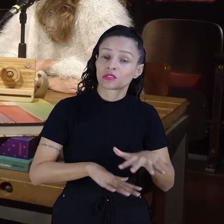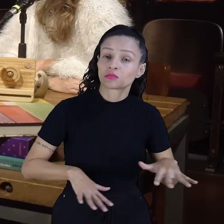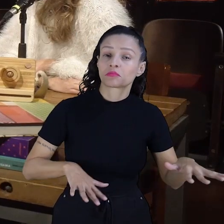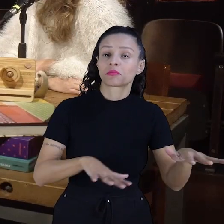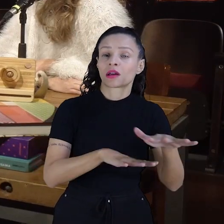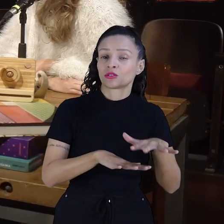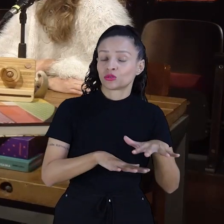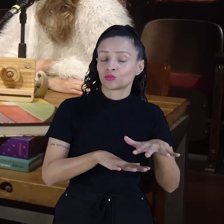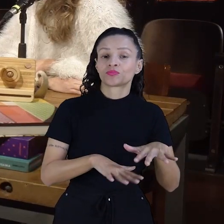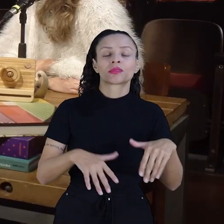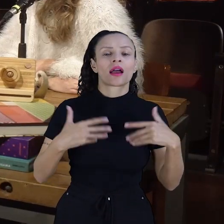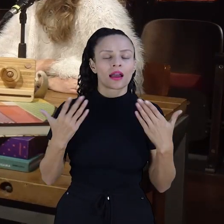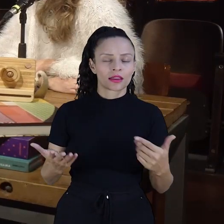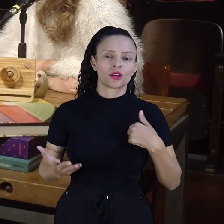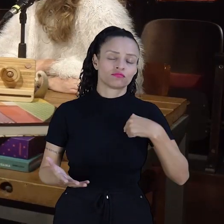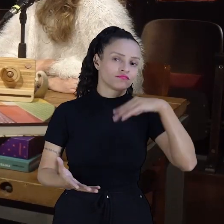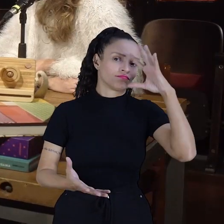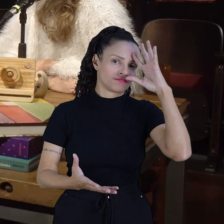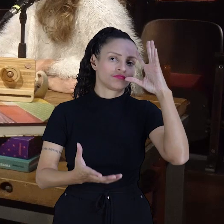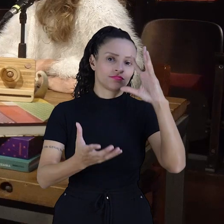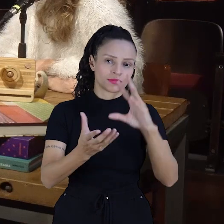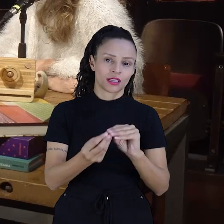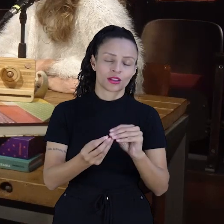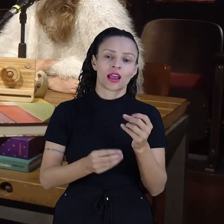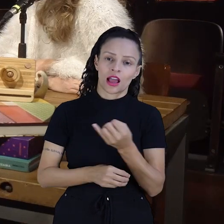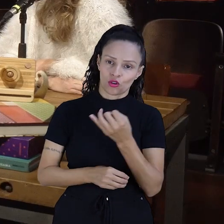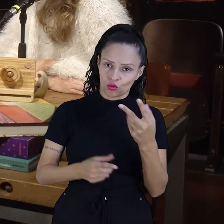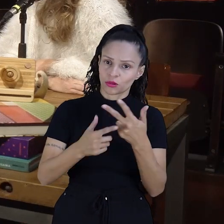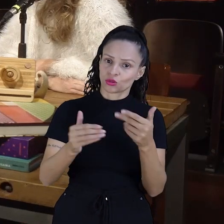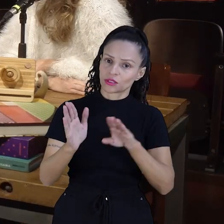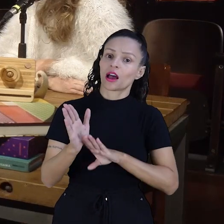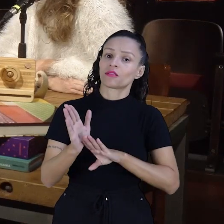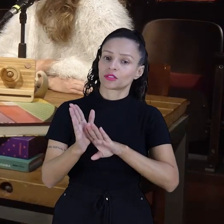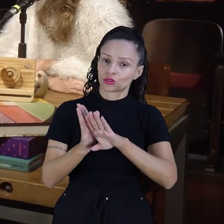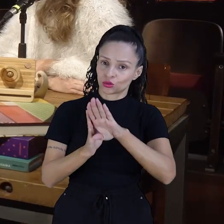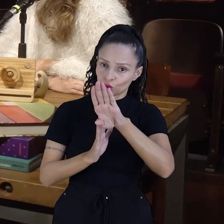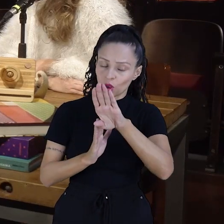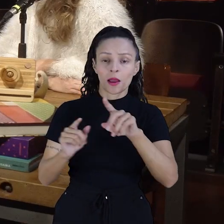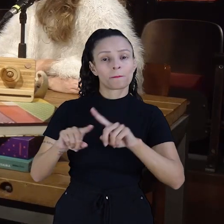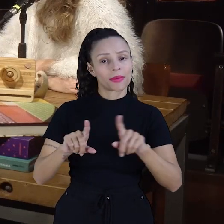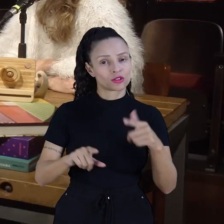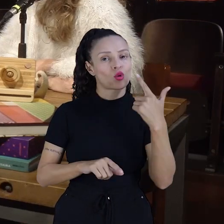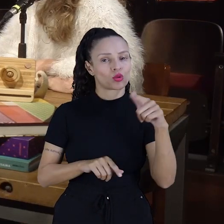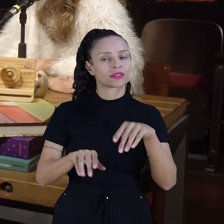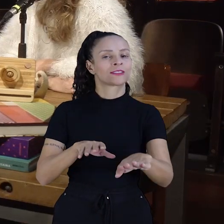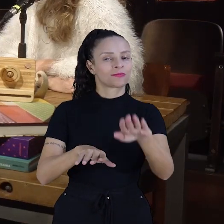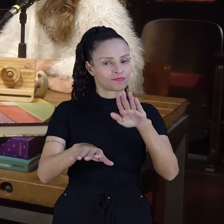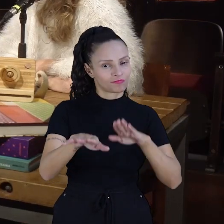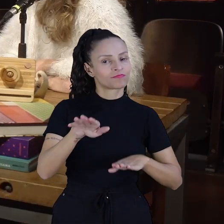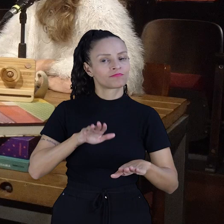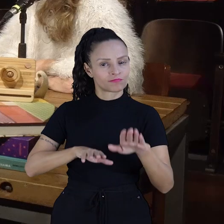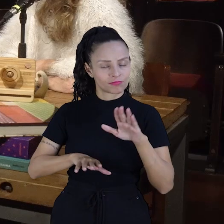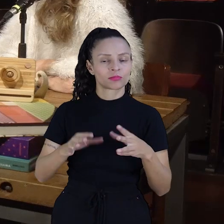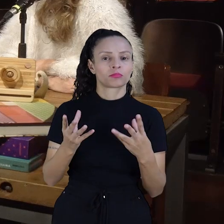espaço. E aí eu fui entendendo que algumas coisas a gente avançou, mas em outras a gente regrediu